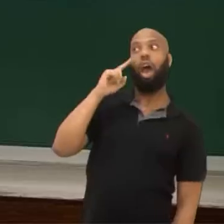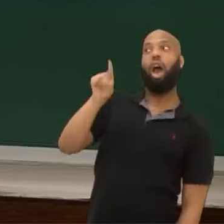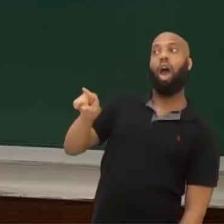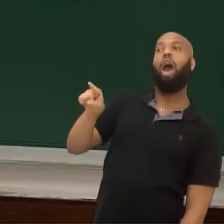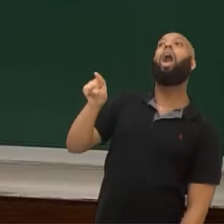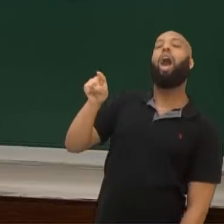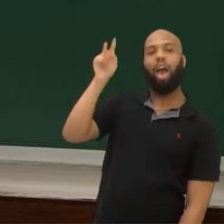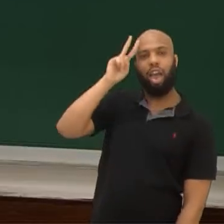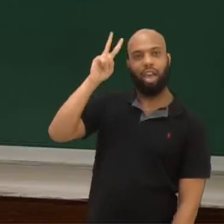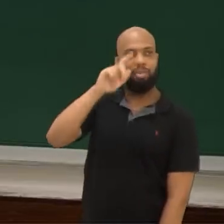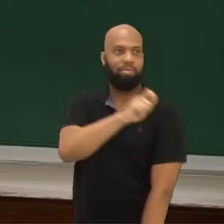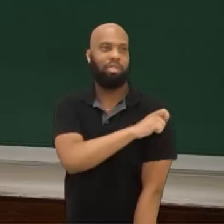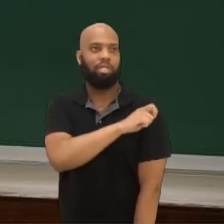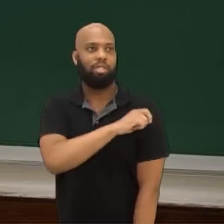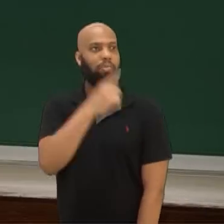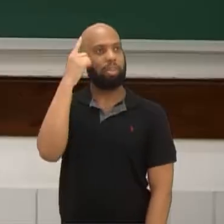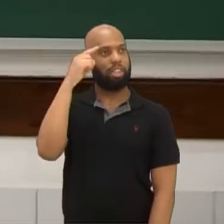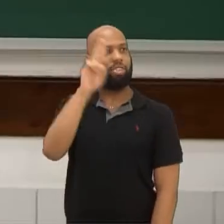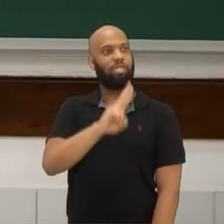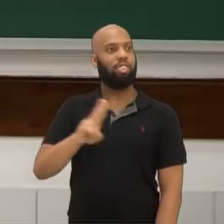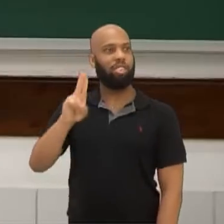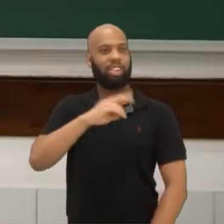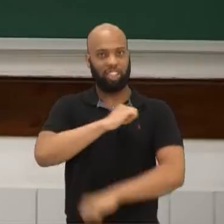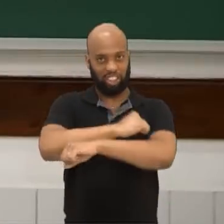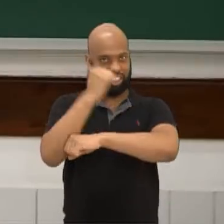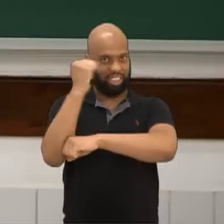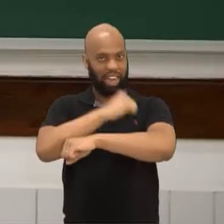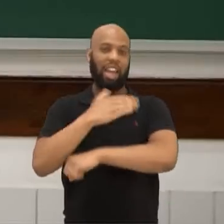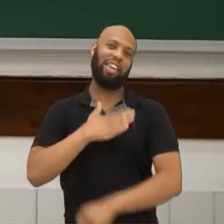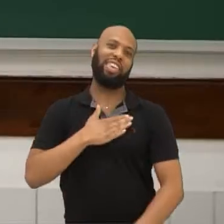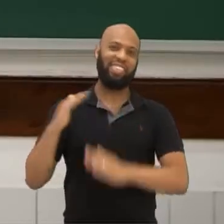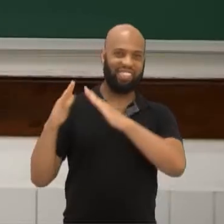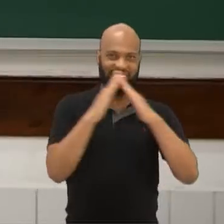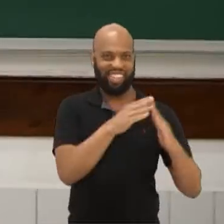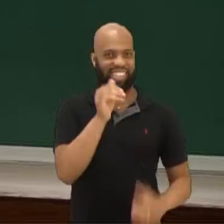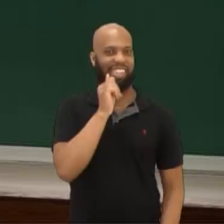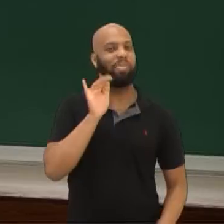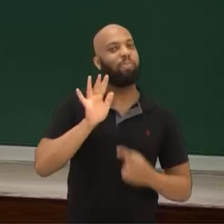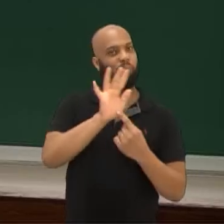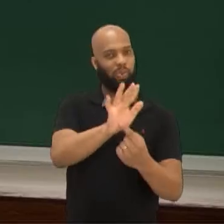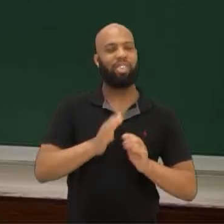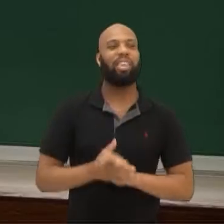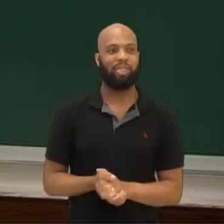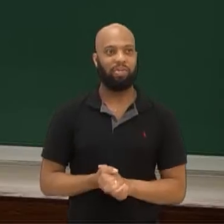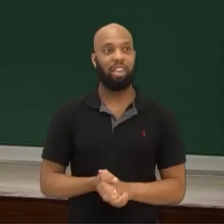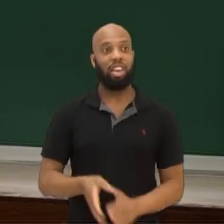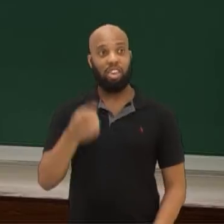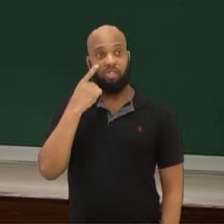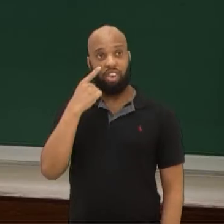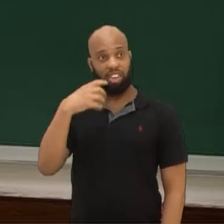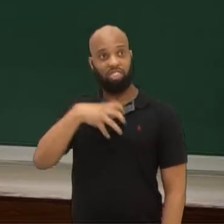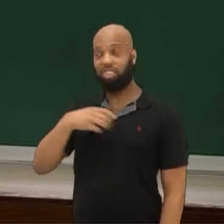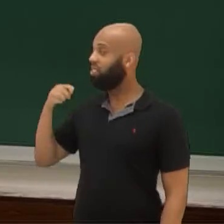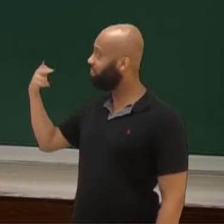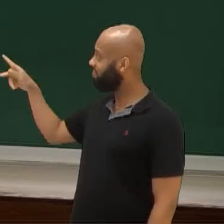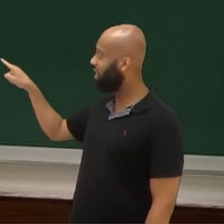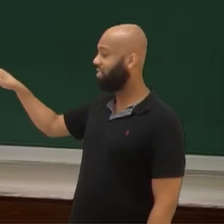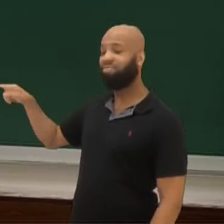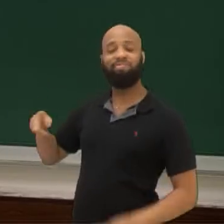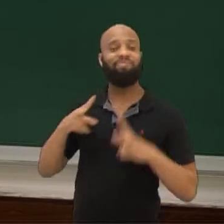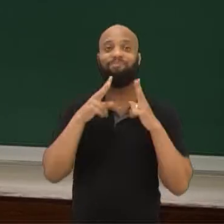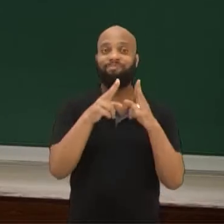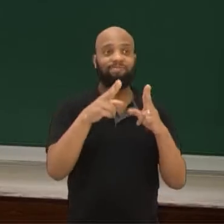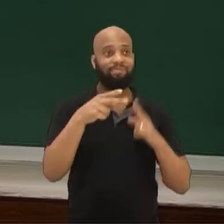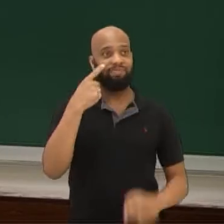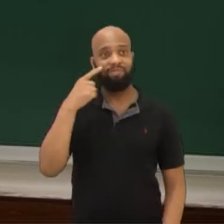lembrei dos meus alunos lá do sexto, pensei, vou usar a janela da minha vizinha como exemplo. Olha aqui, olha essa abertura aqui da janela da vizinha.